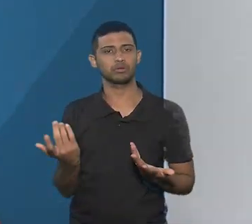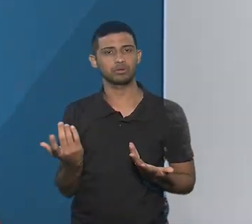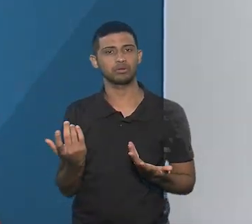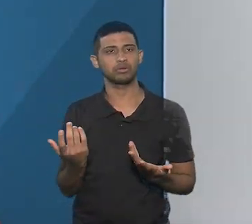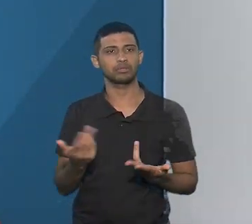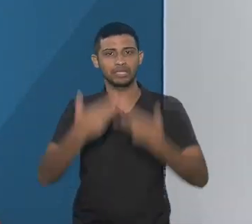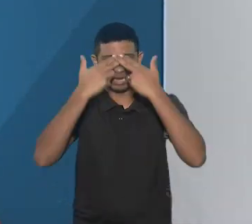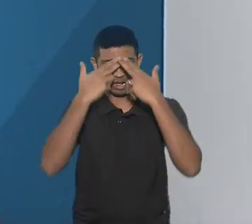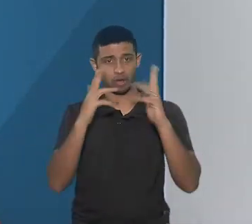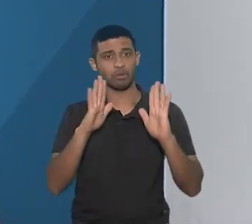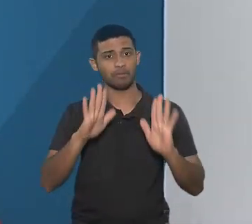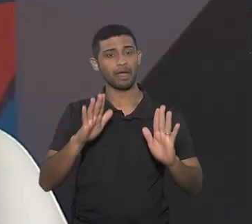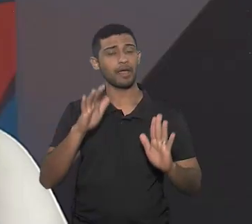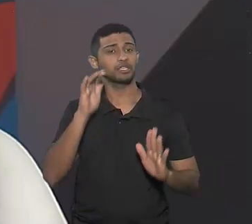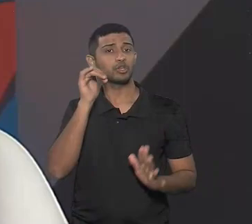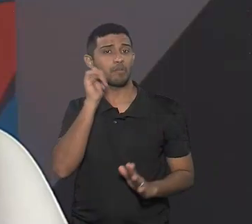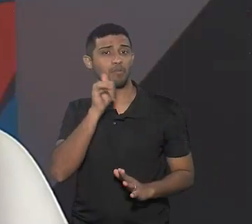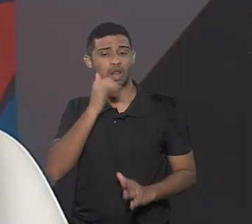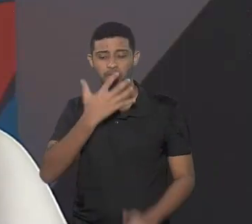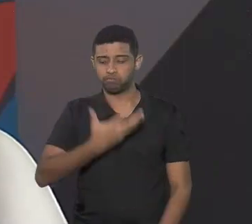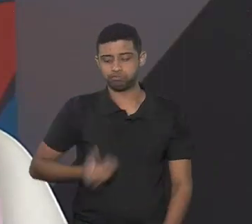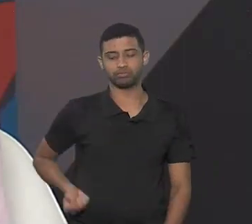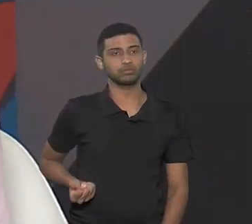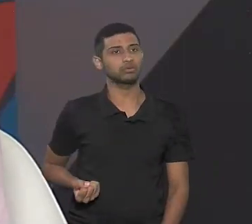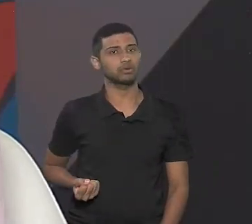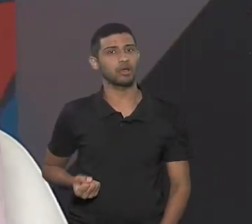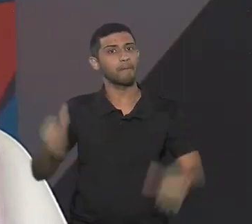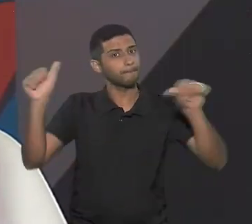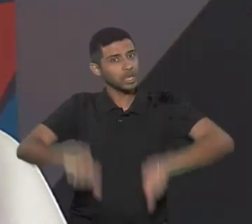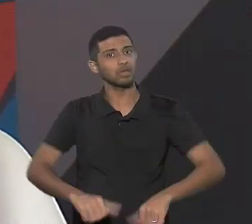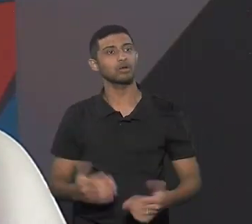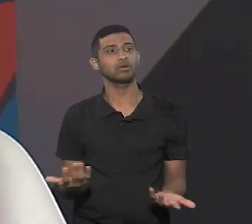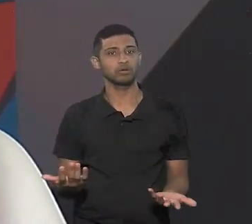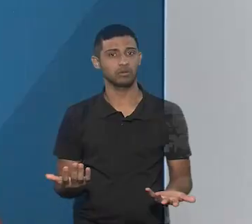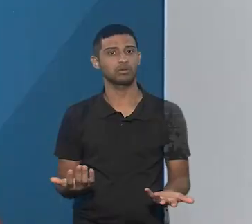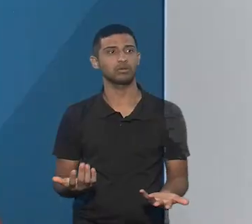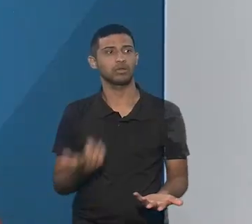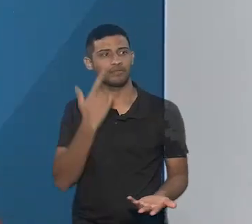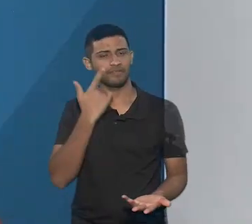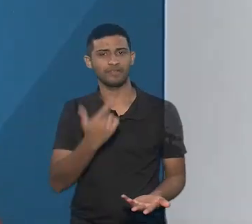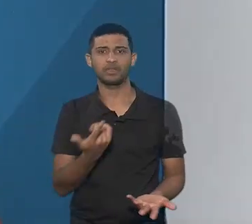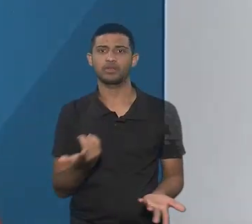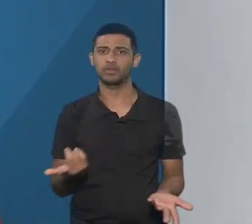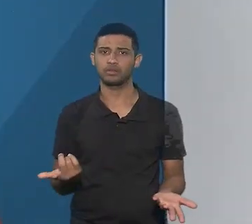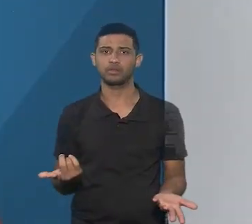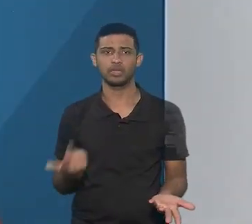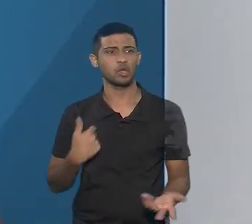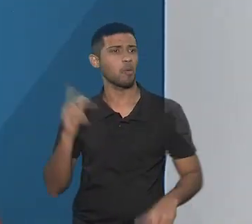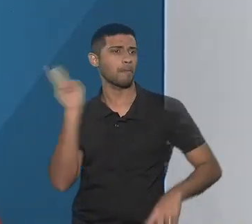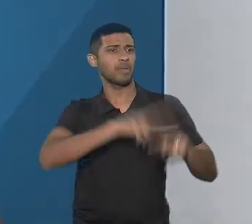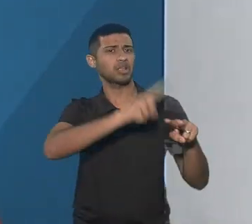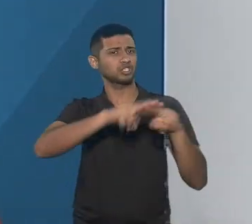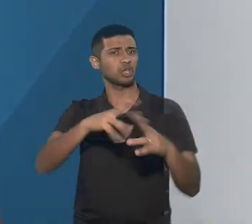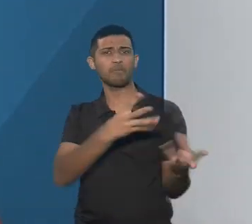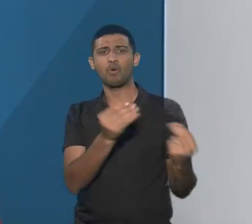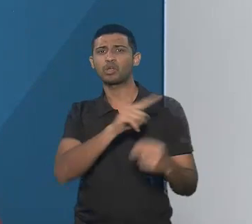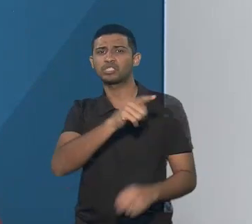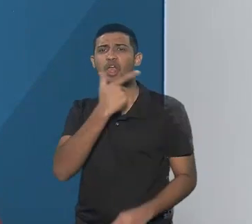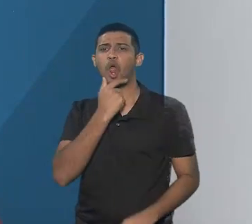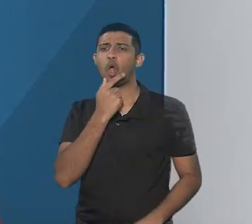estupro. Porque não é um processo fácil para a mulher Não encarar é, um aborto. e é uma covardia. Eu prendi diversos estupradores.